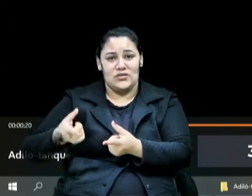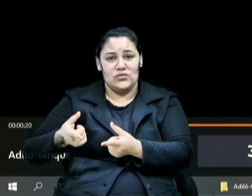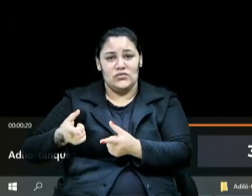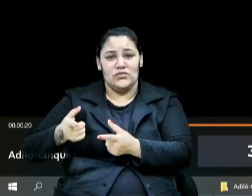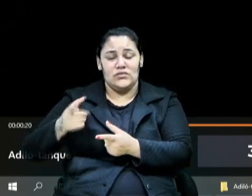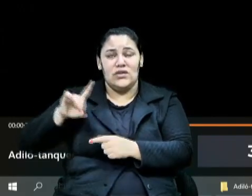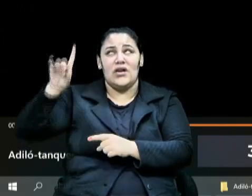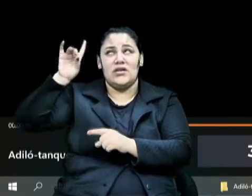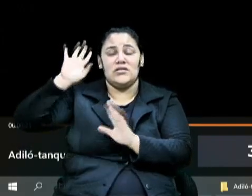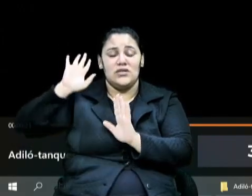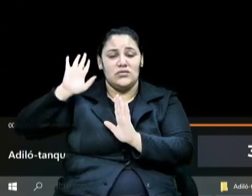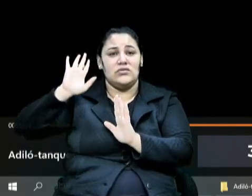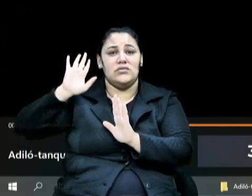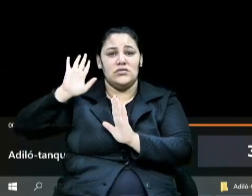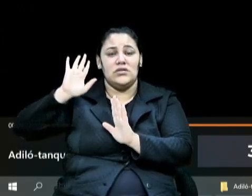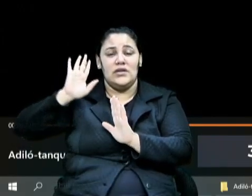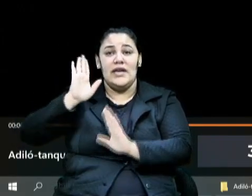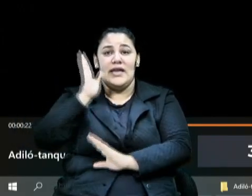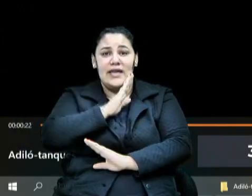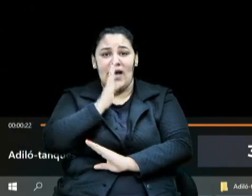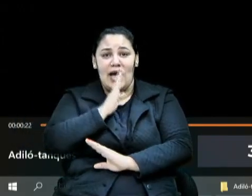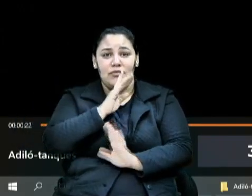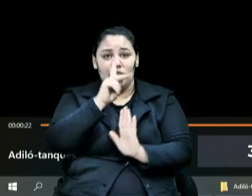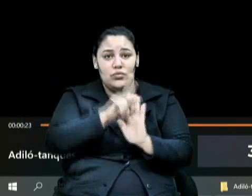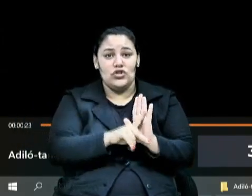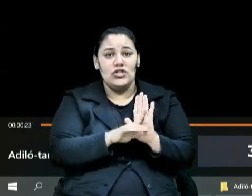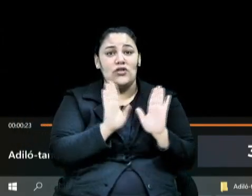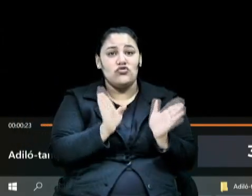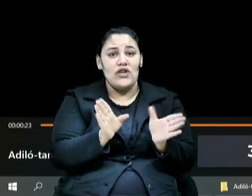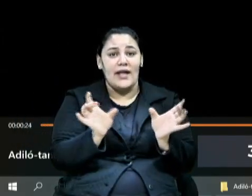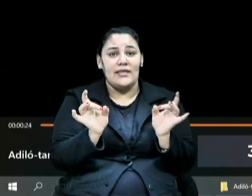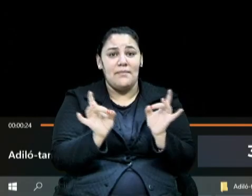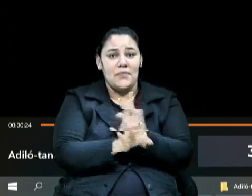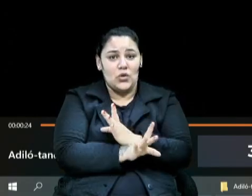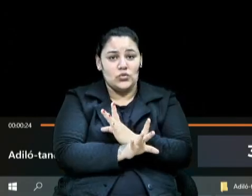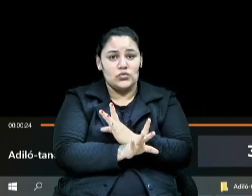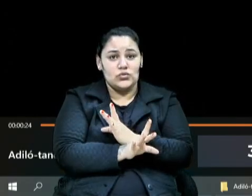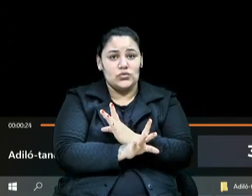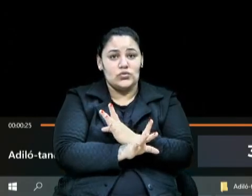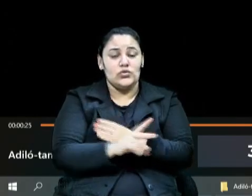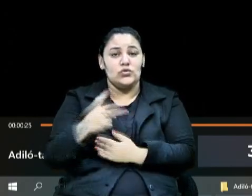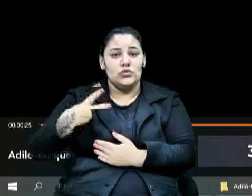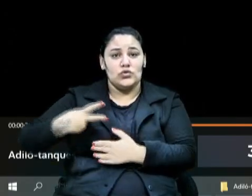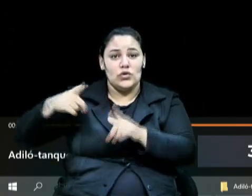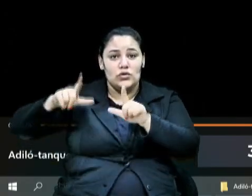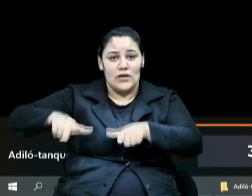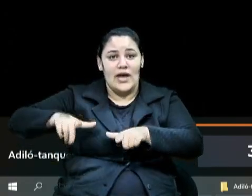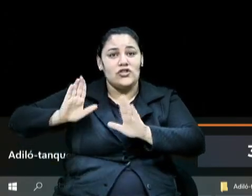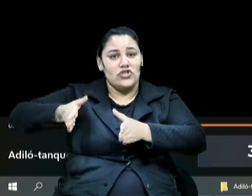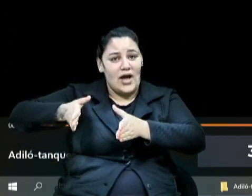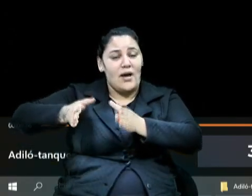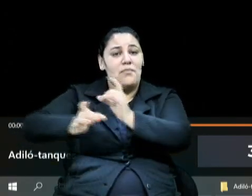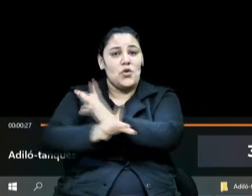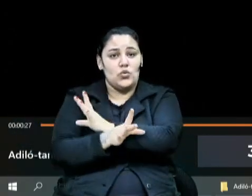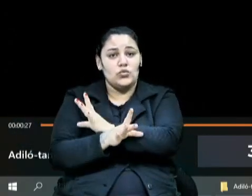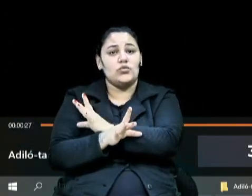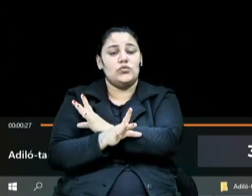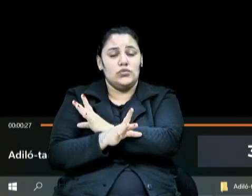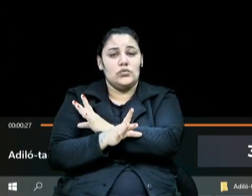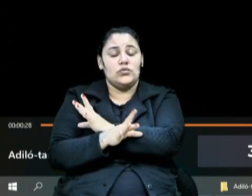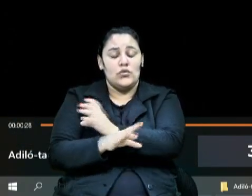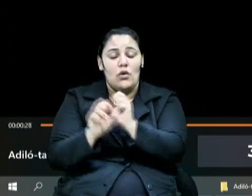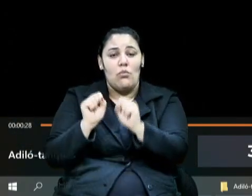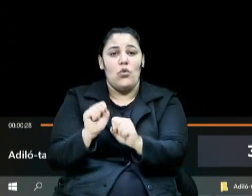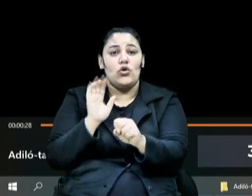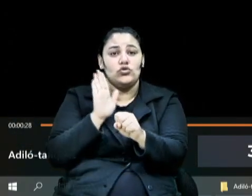logo, logo fique apto. O projeto está pronto desses 2 tanques lá na Vila Brasil, que pode